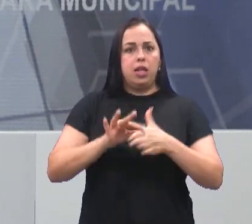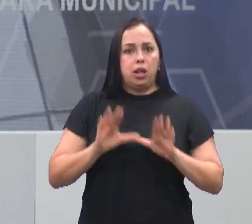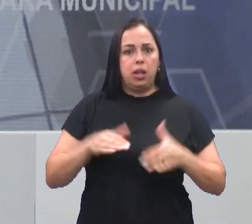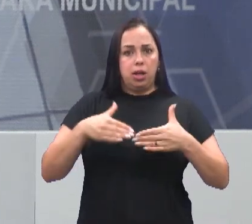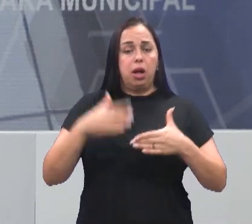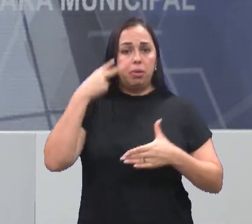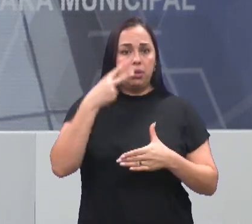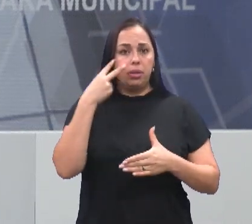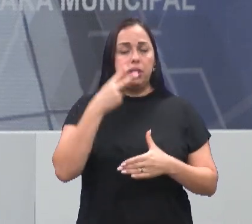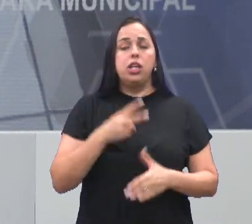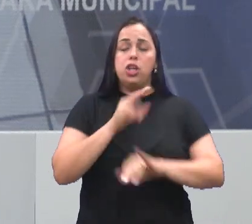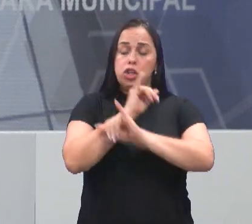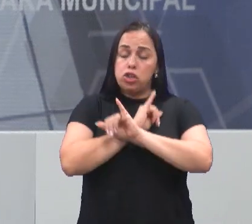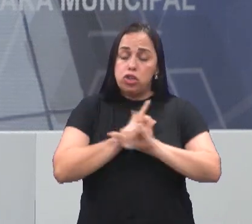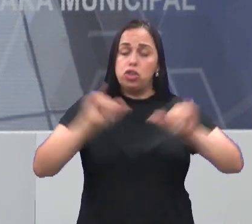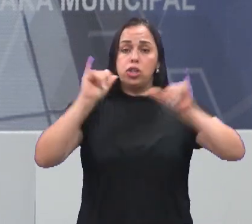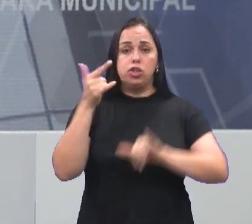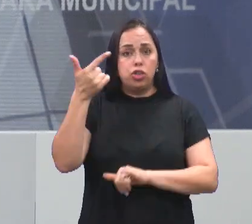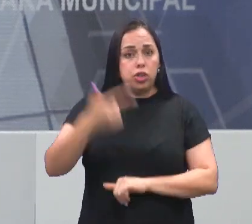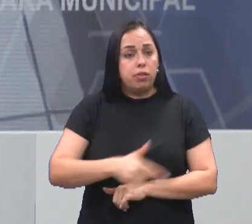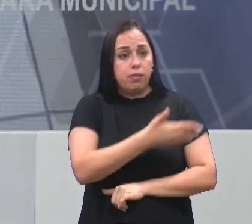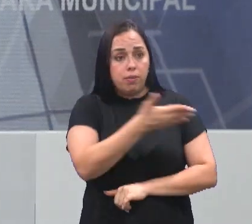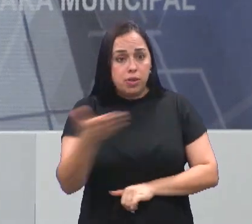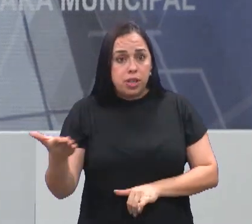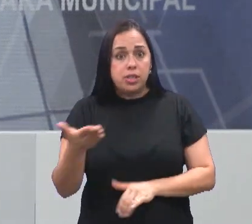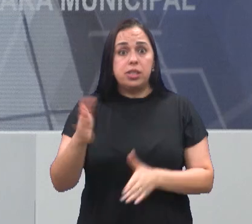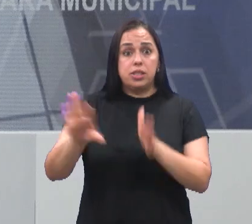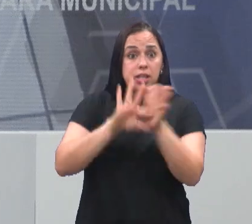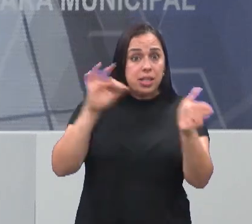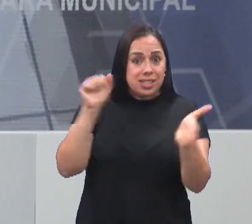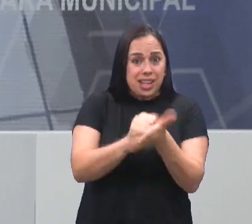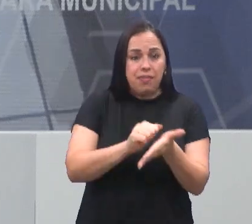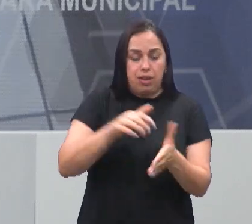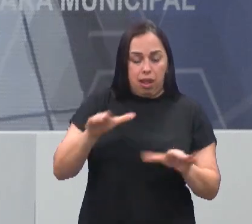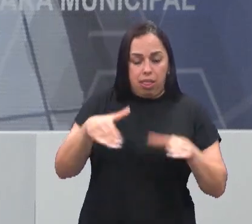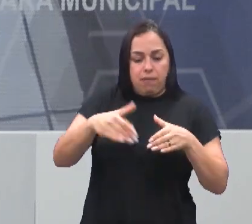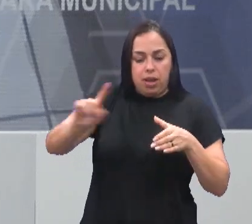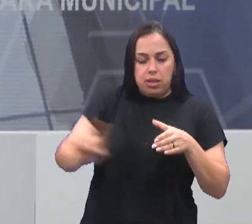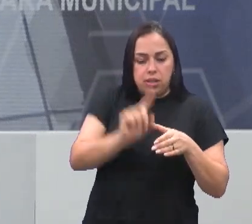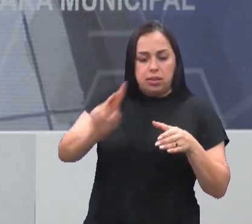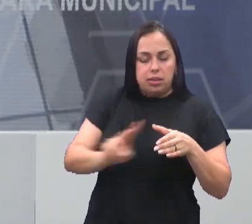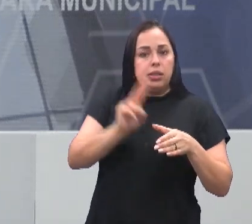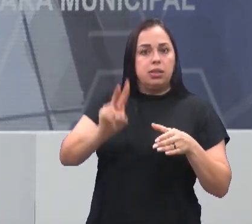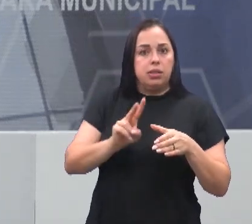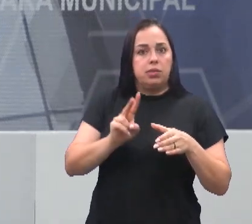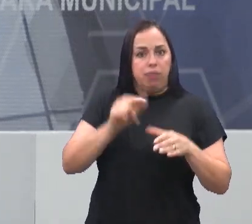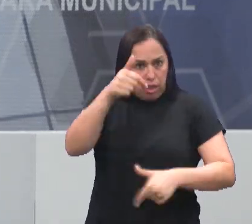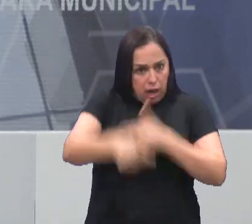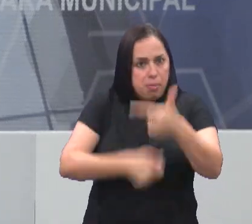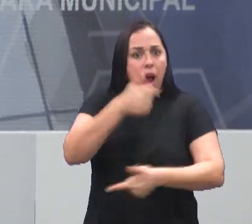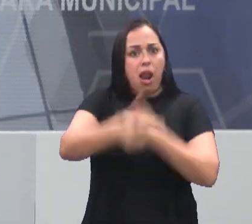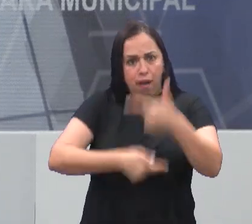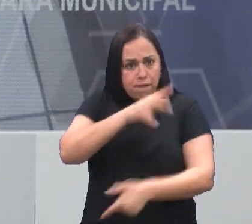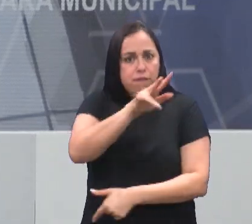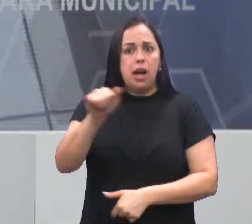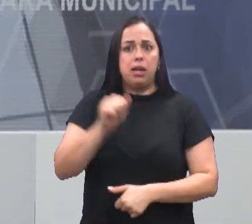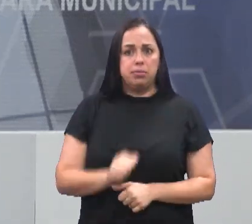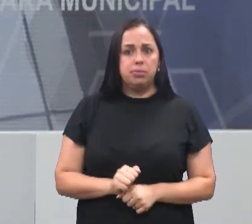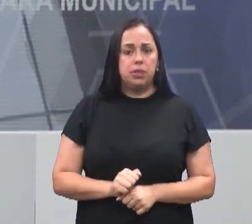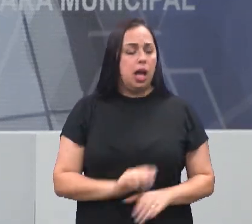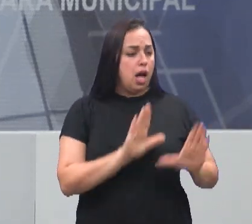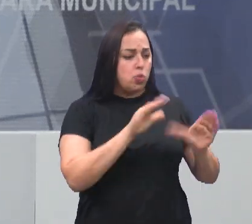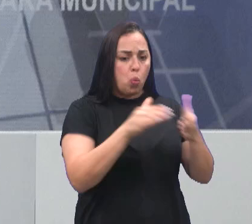reforço mais uma vez, que os colegas que se inscreveram nessa frente, essa frente vai ter trabalho. As 4 frentes